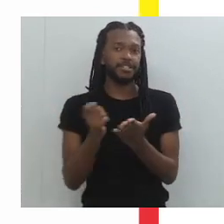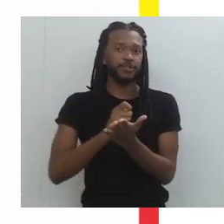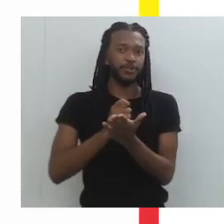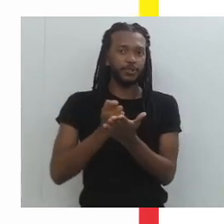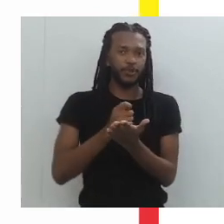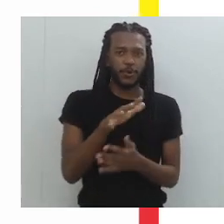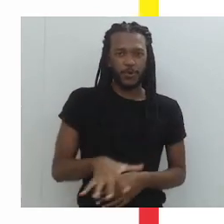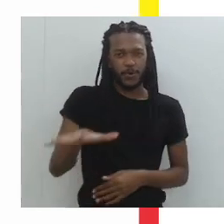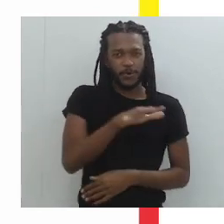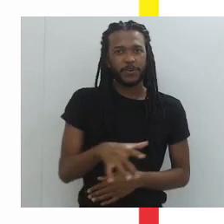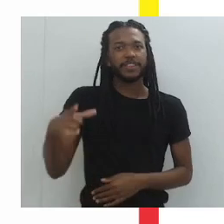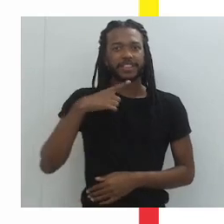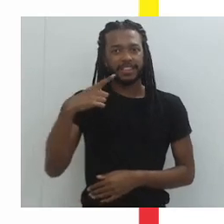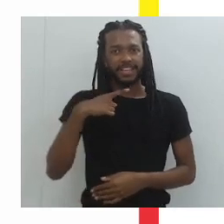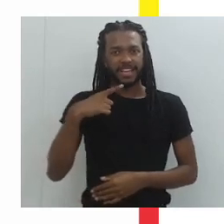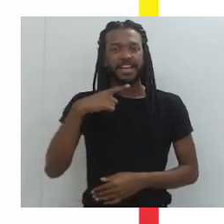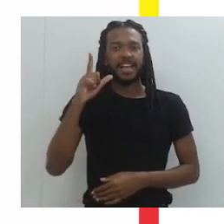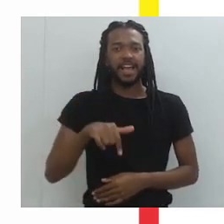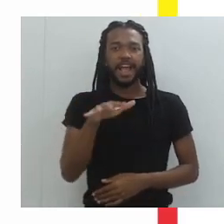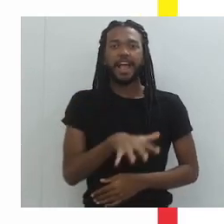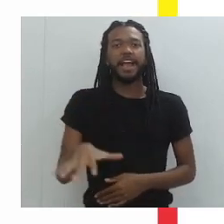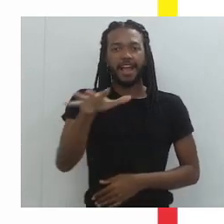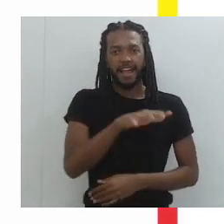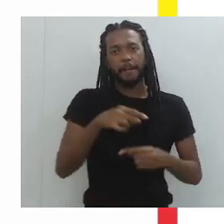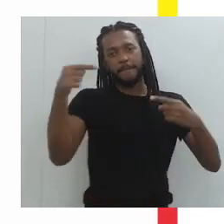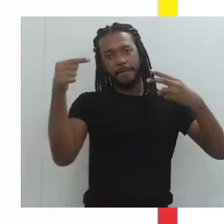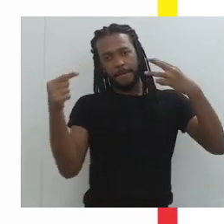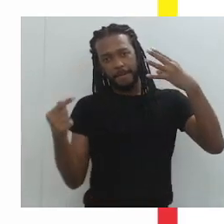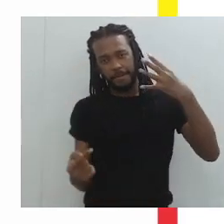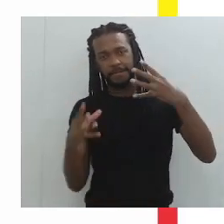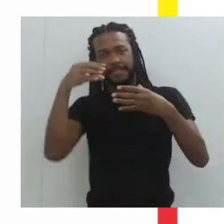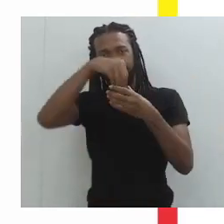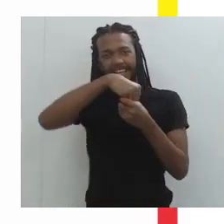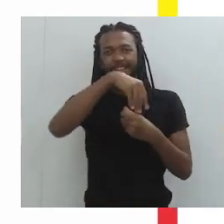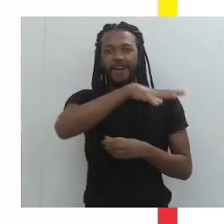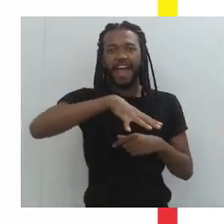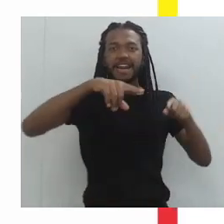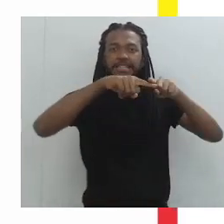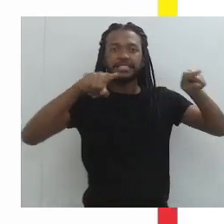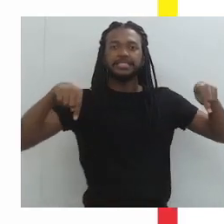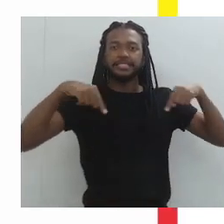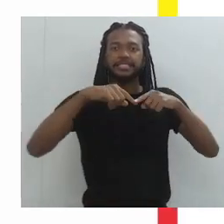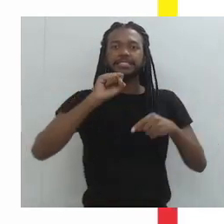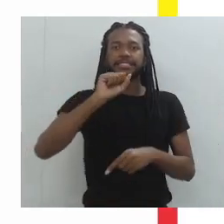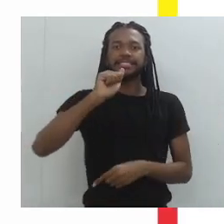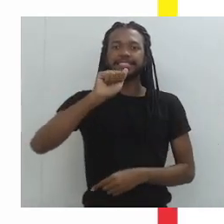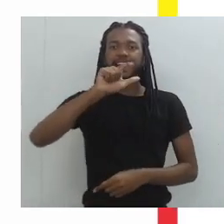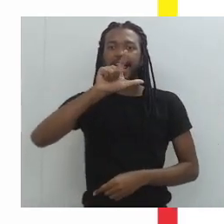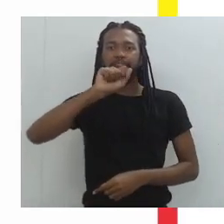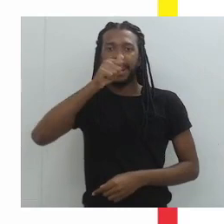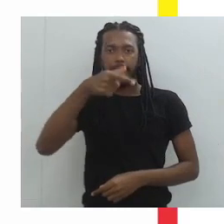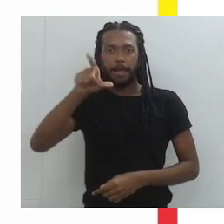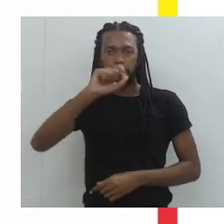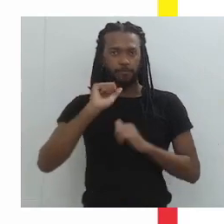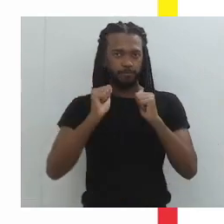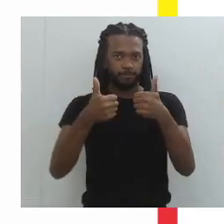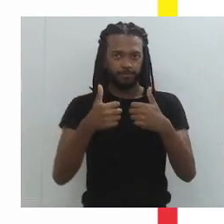de salão são justamente esses, tá certo? Então, são características dos jogos de